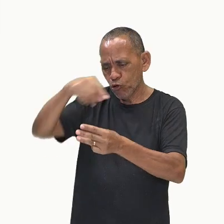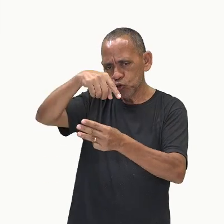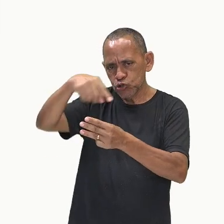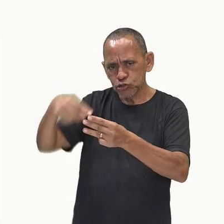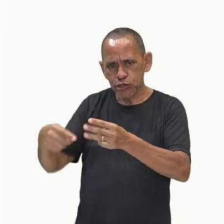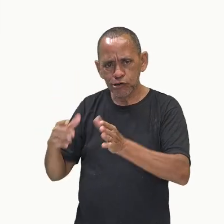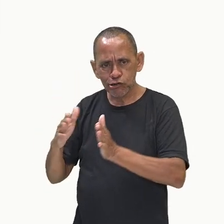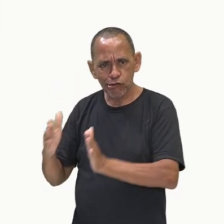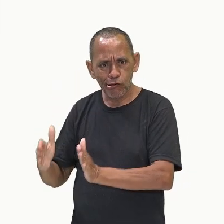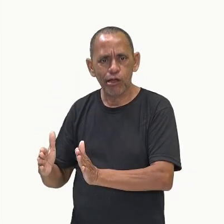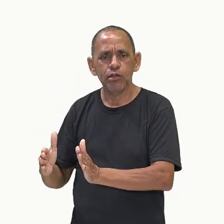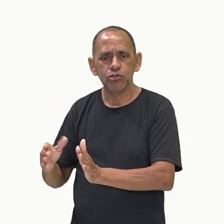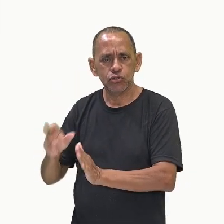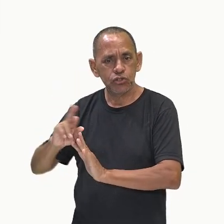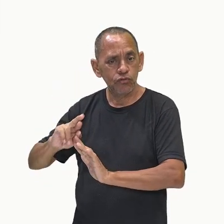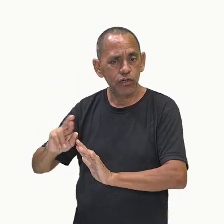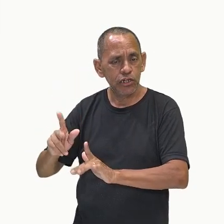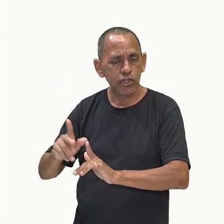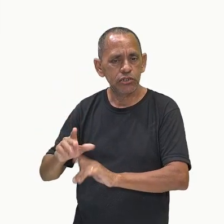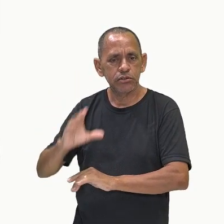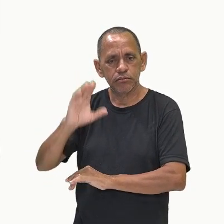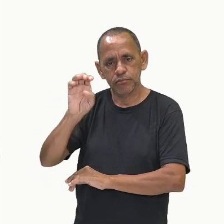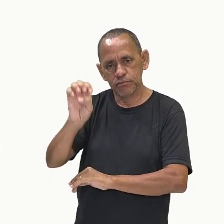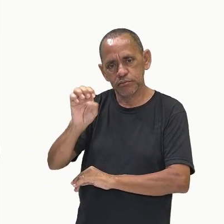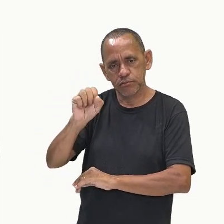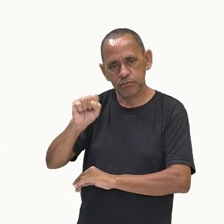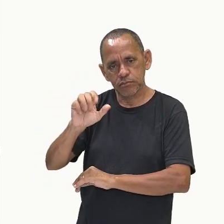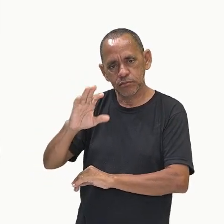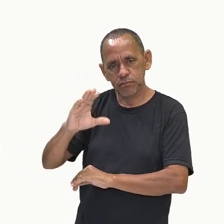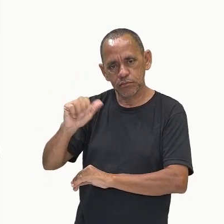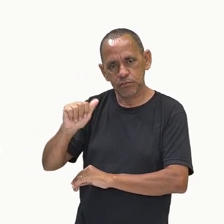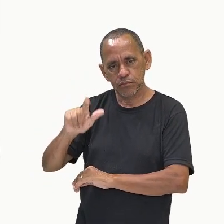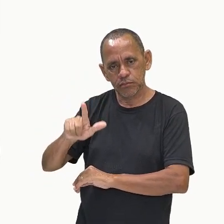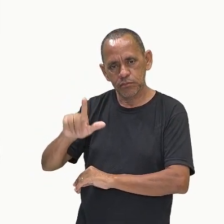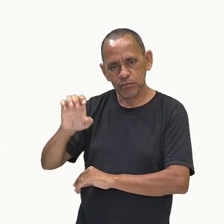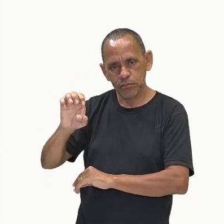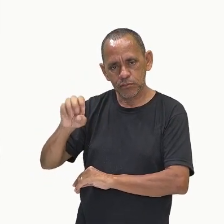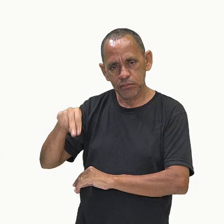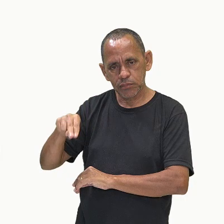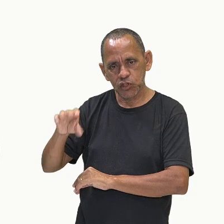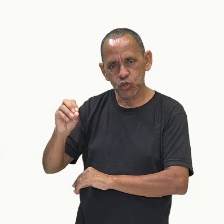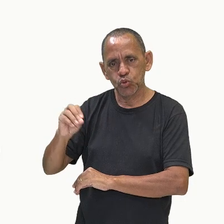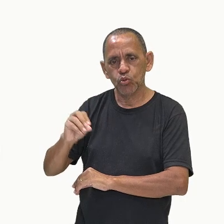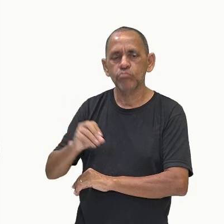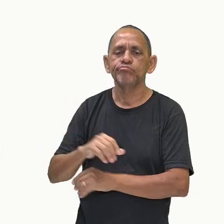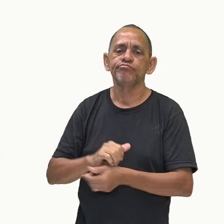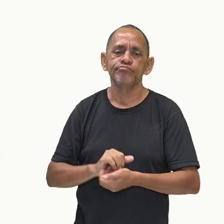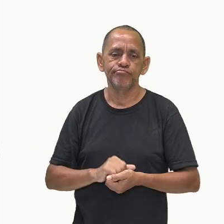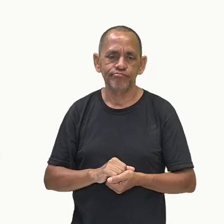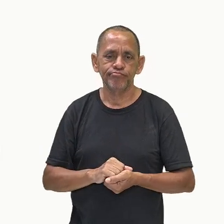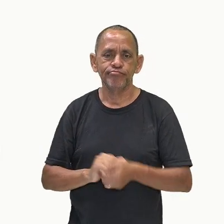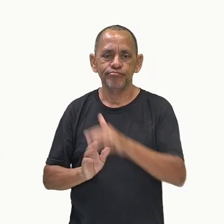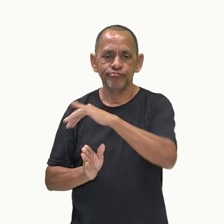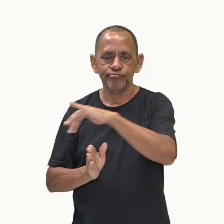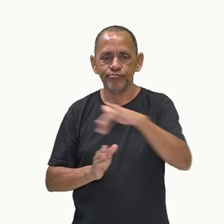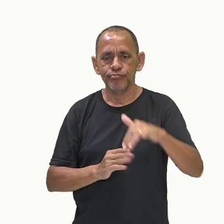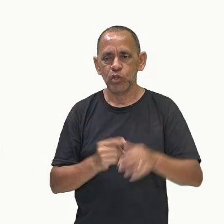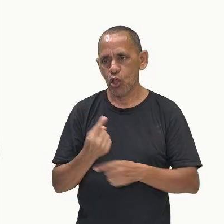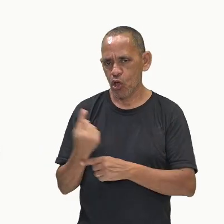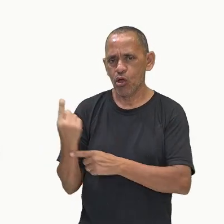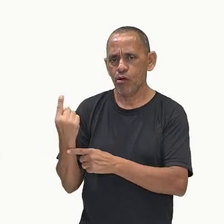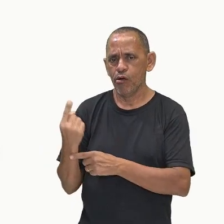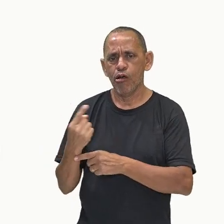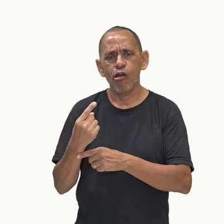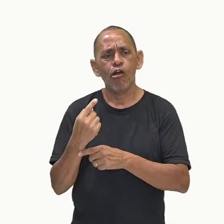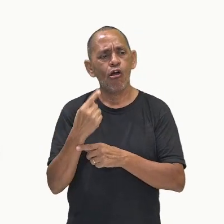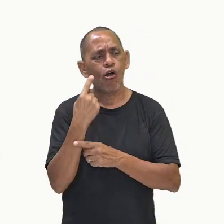escaleno. Voltando um pouco mais, podemos observar aqui as alternativas. Se ele é escaleno, ó, já cai